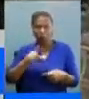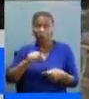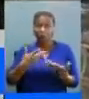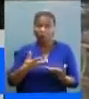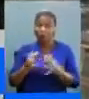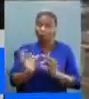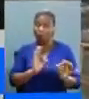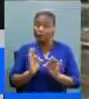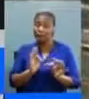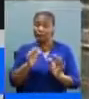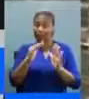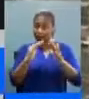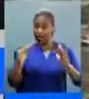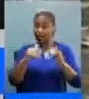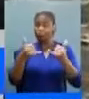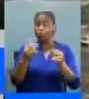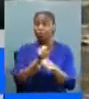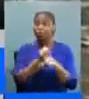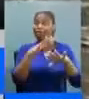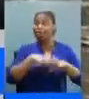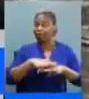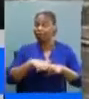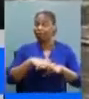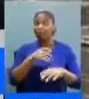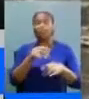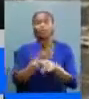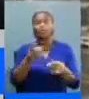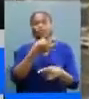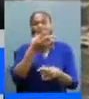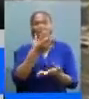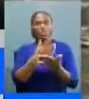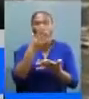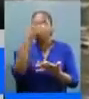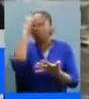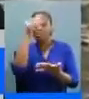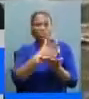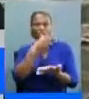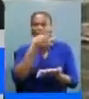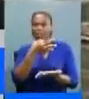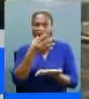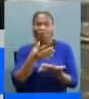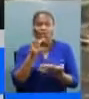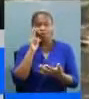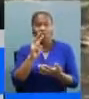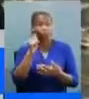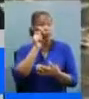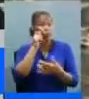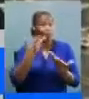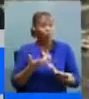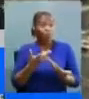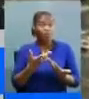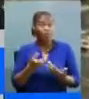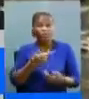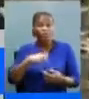tentar organizar a casa e tentar entrar bem em rede, porque, falado superficialmente, portanto, é tanta coisa por detrás neste turismo, de momento,